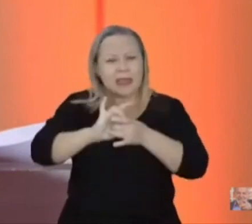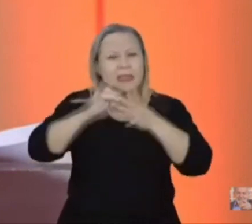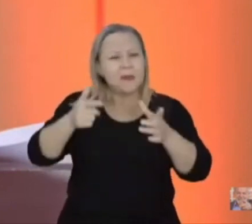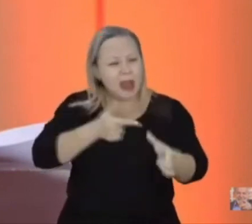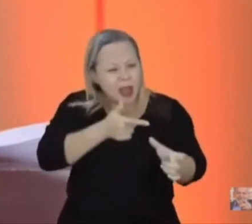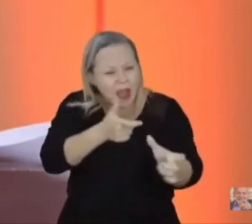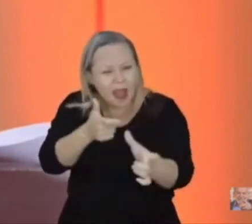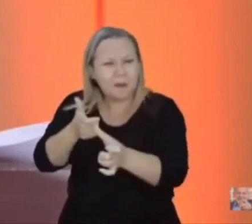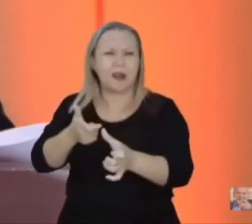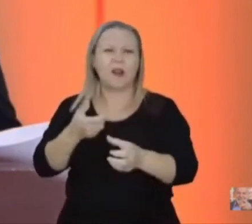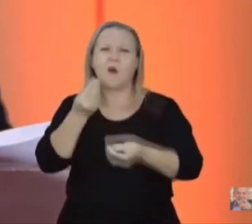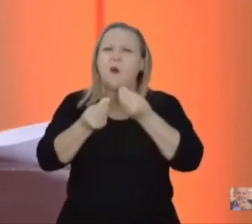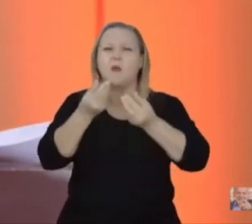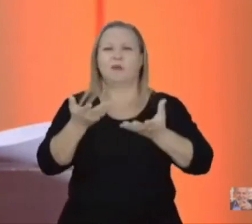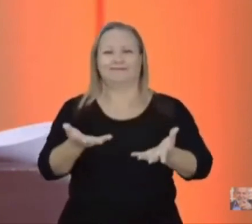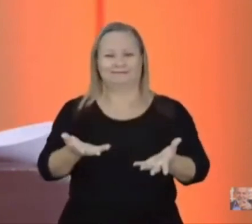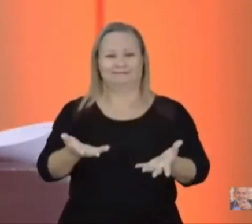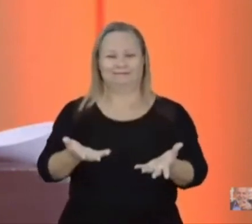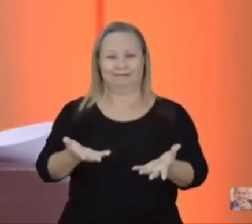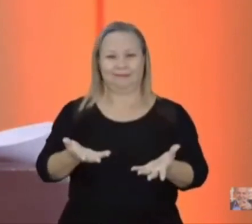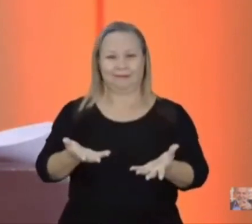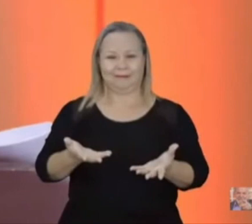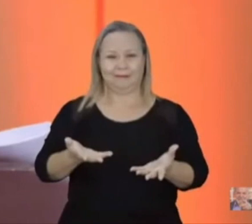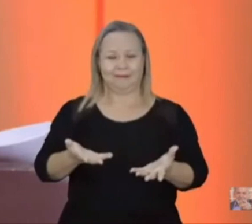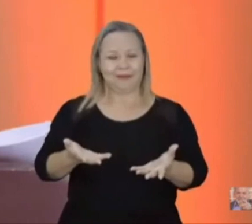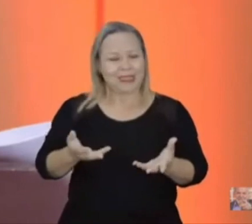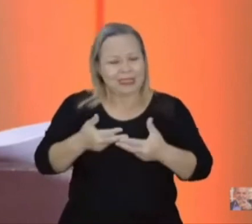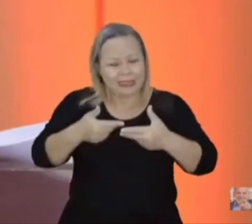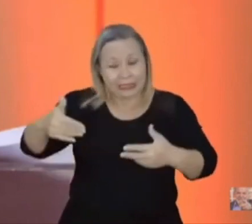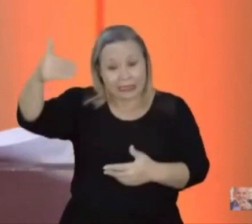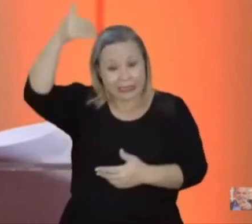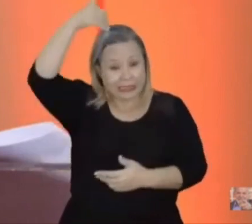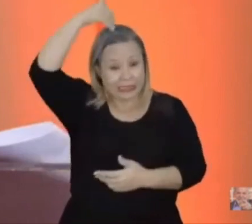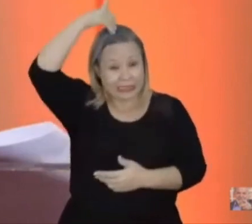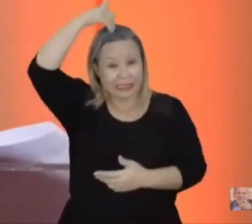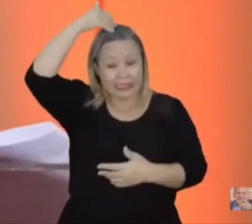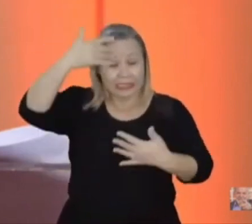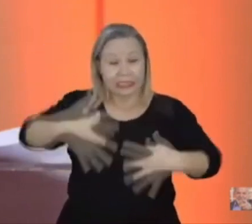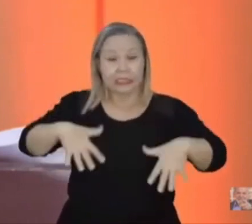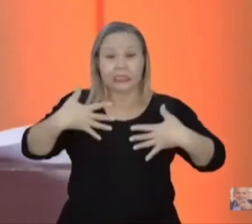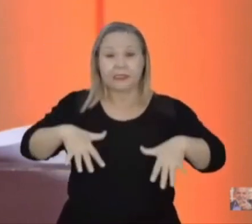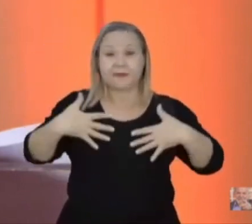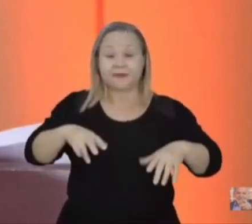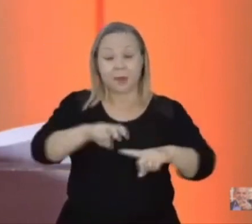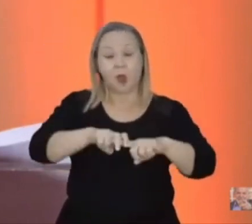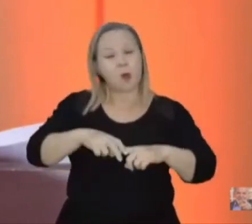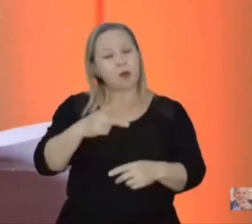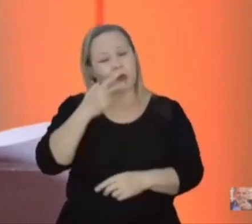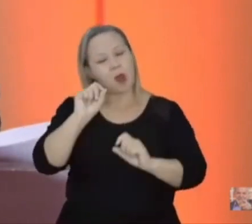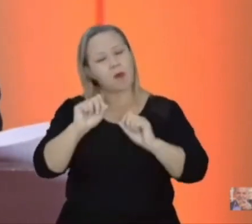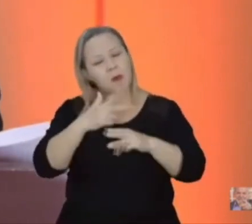sabe? É uma coisa absurda, né? E por isso eu acho que nós vamos ganhar, porque eu